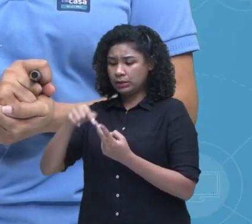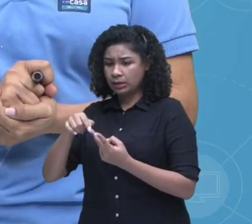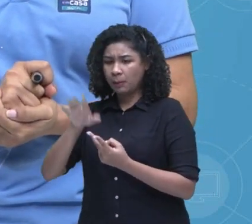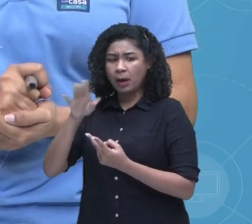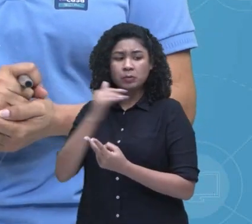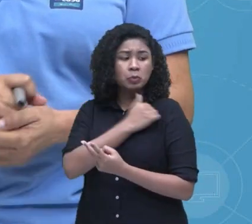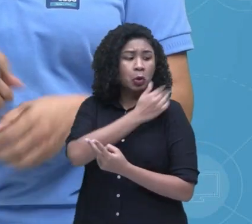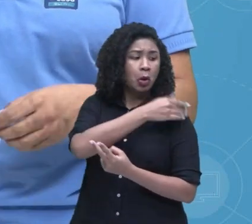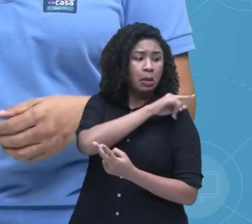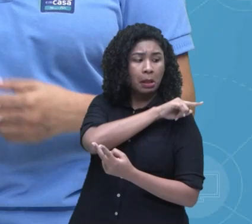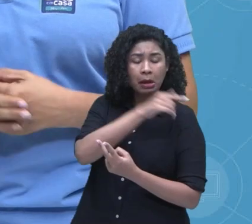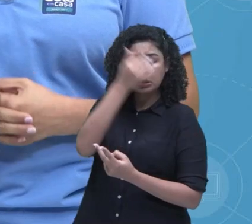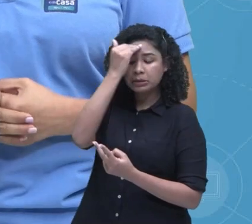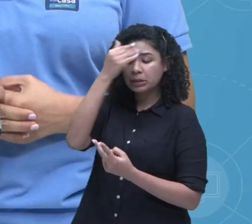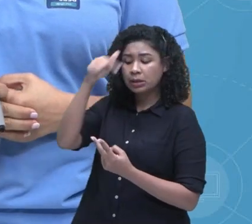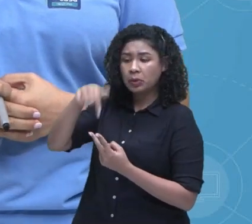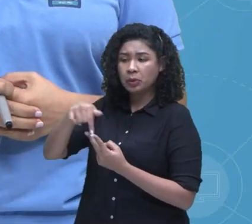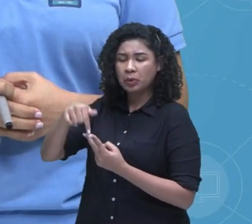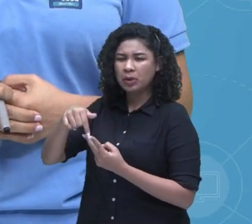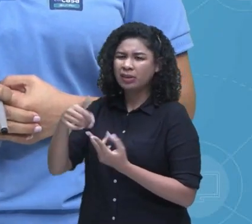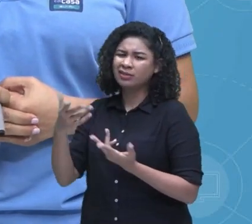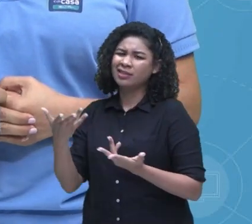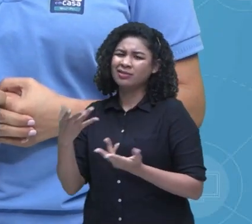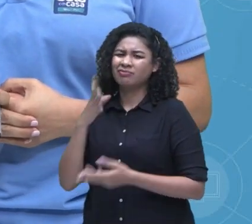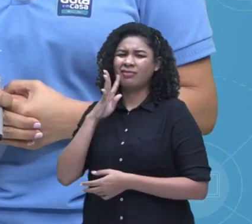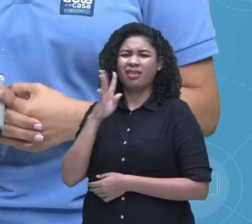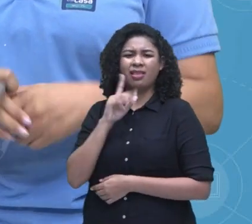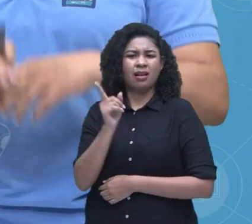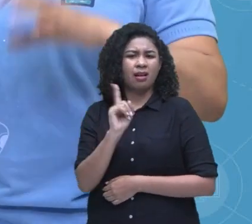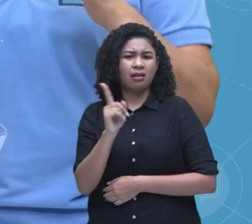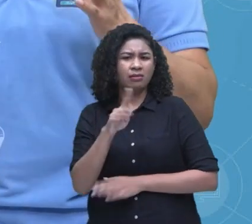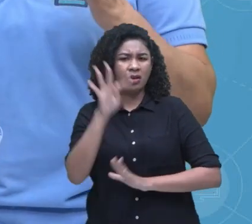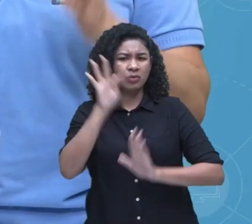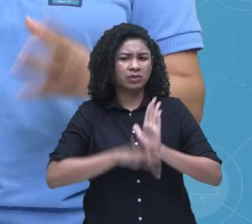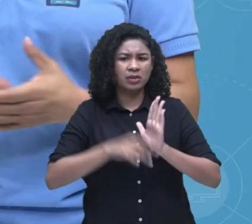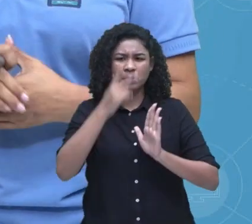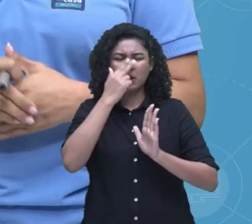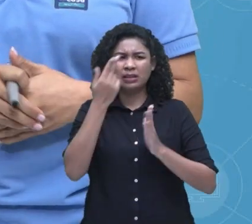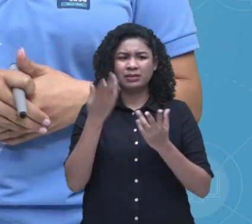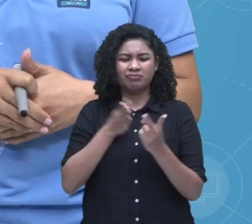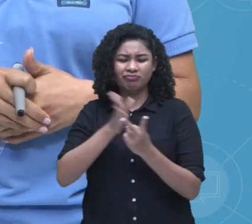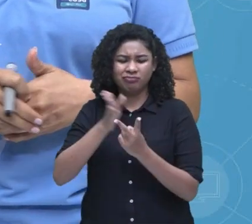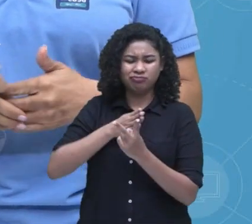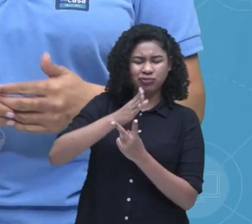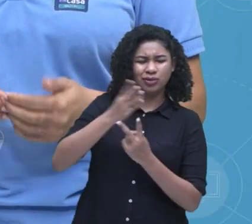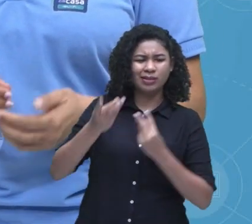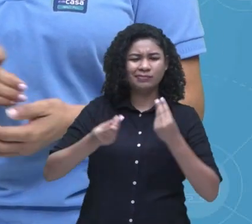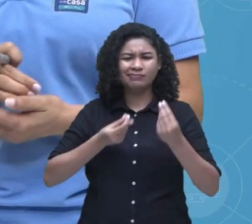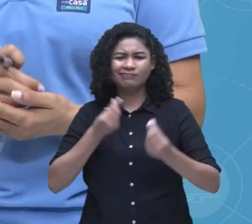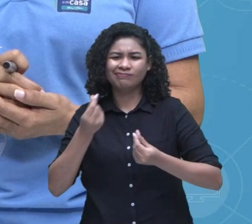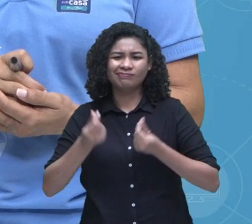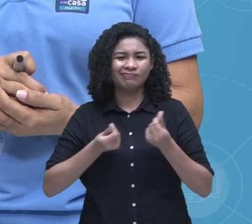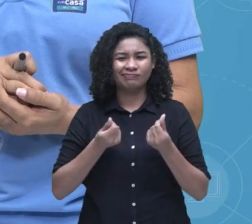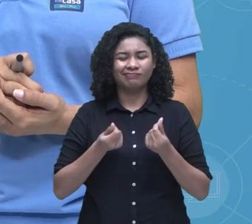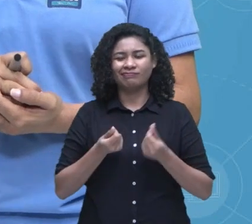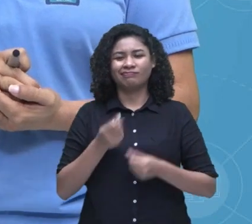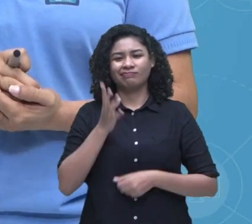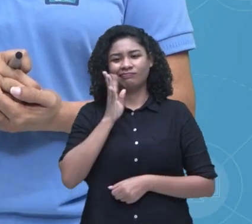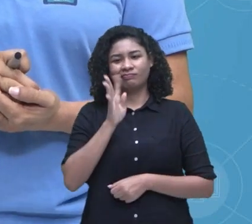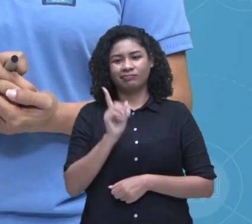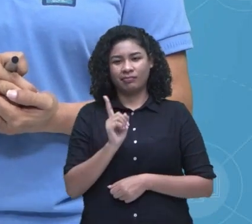interpretar de outra maneira. E não é legal você deixar um texto muito aberto com essas dúbias